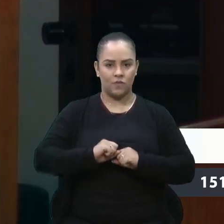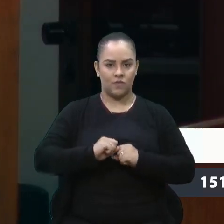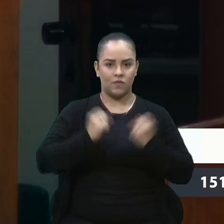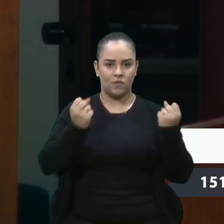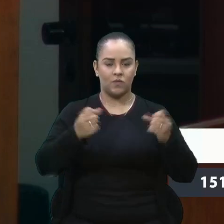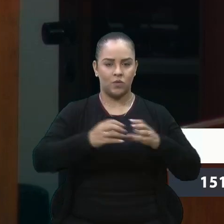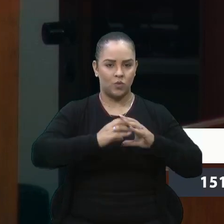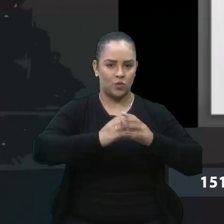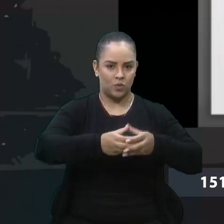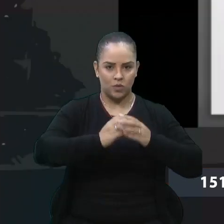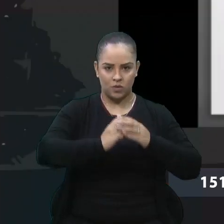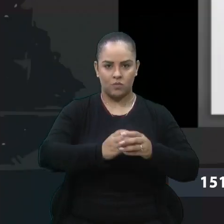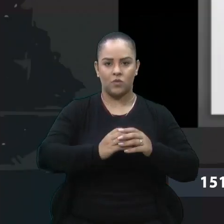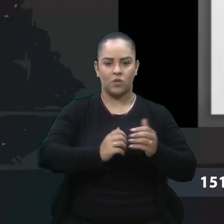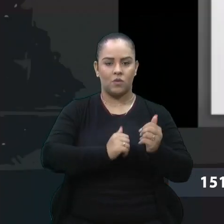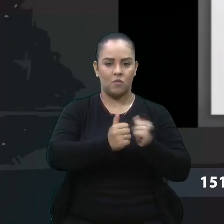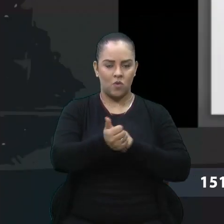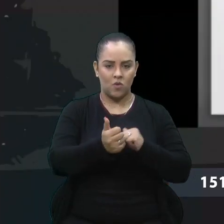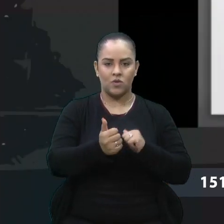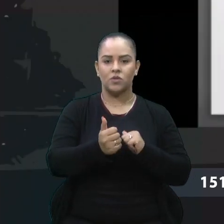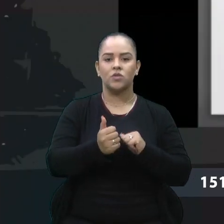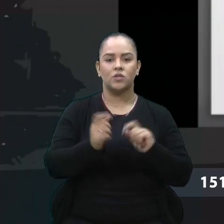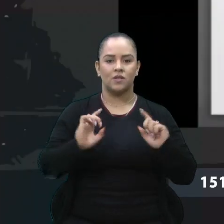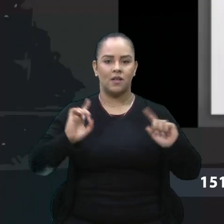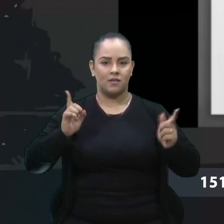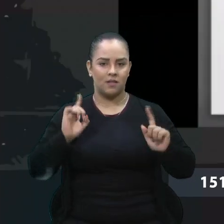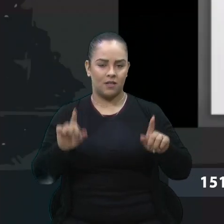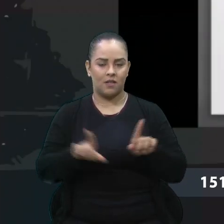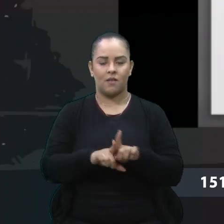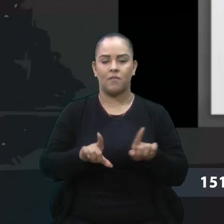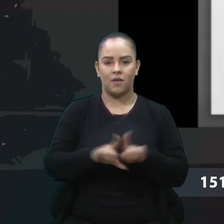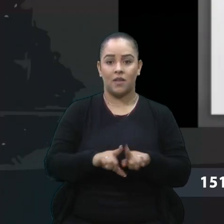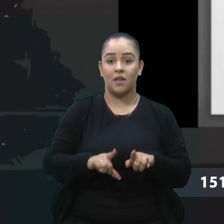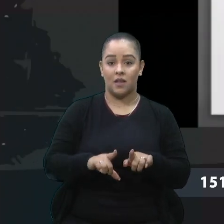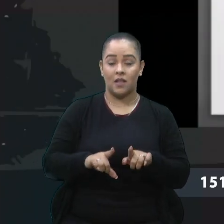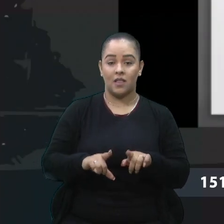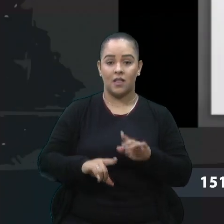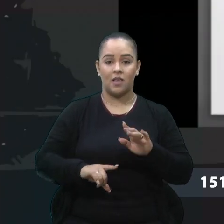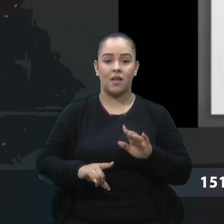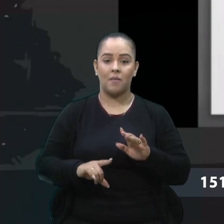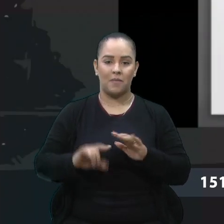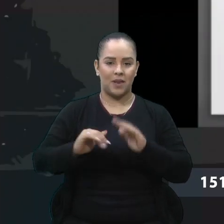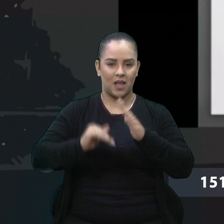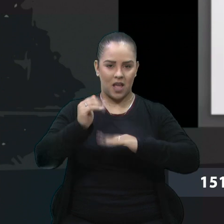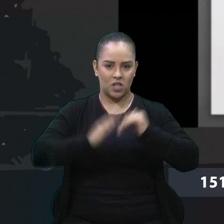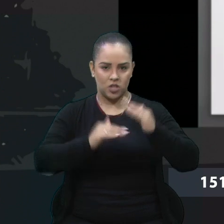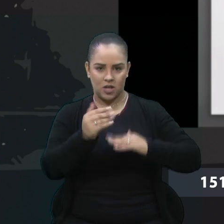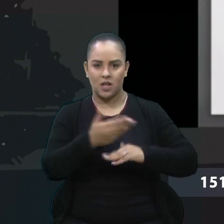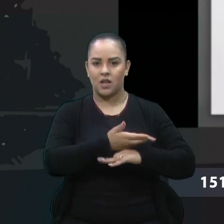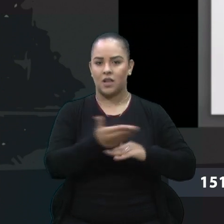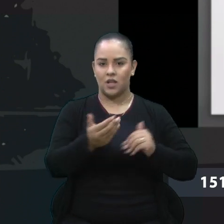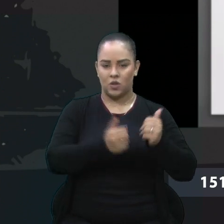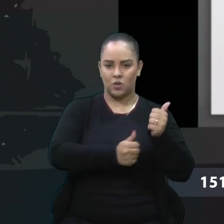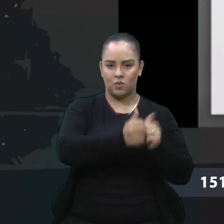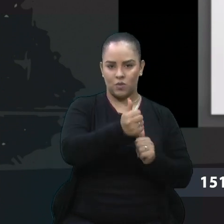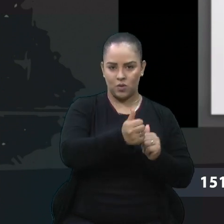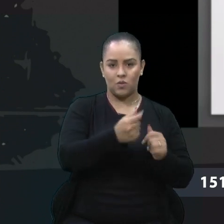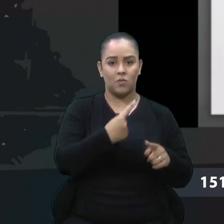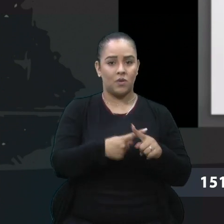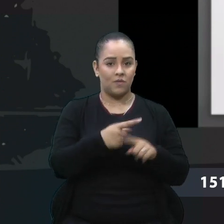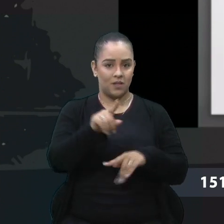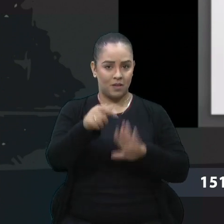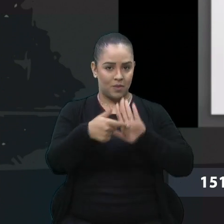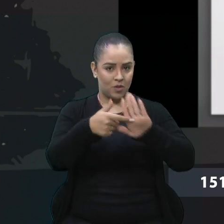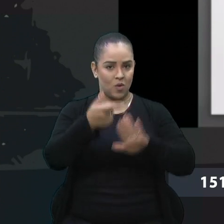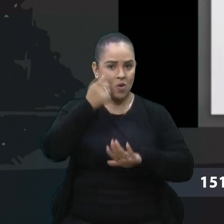do lazer, obviamente, mas também do turismo da prática esportiva, vereador Camilles, que foi o que o senhor apresentou aqui ontem, quando as